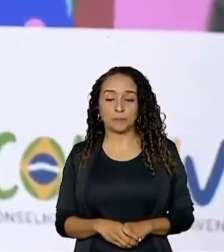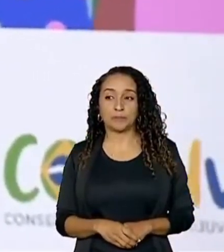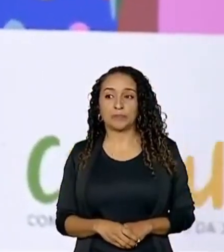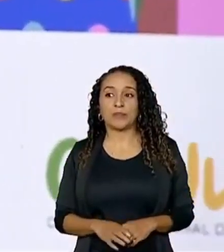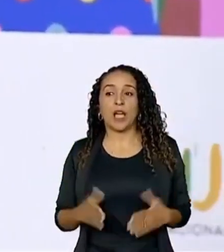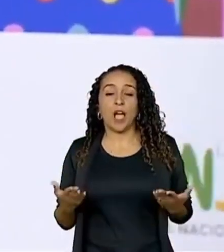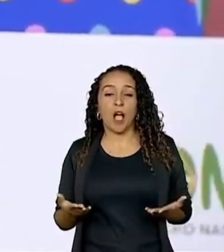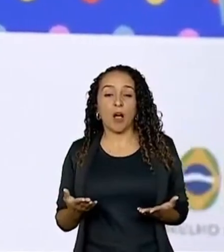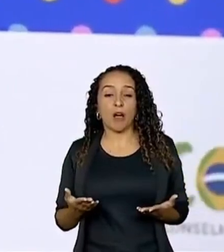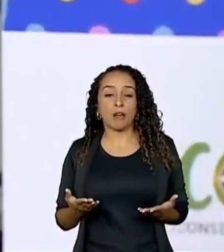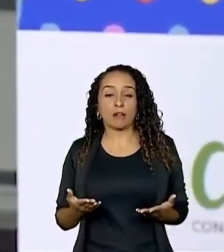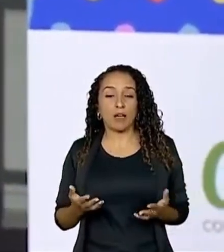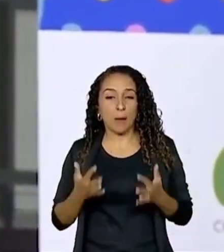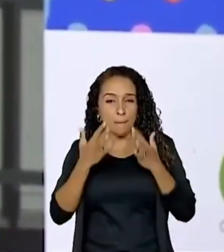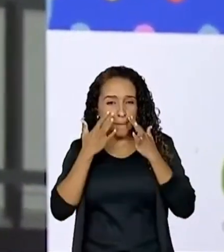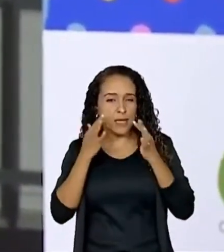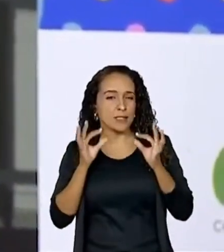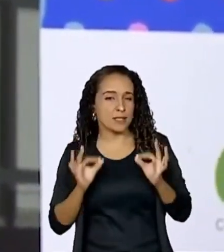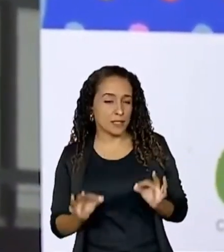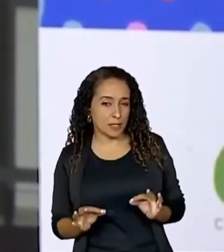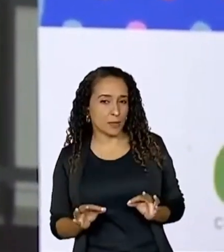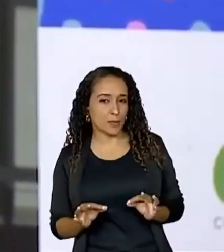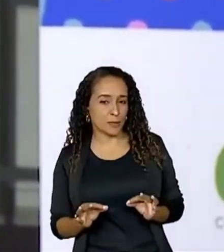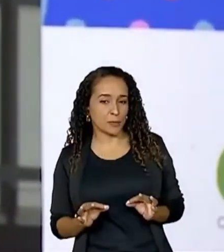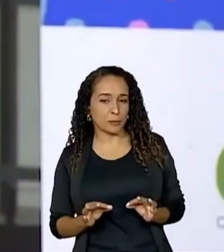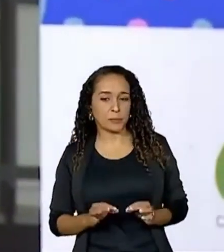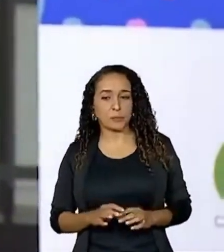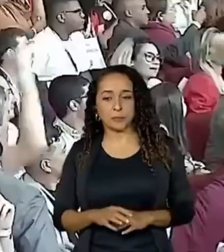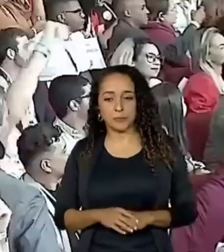Agora presta atenção numa coisa.